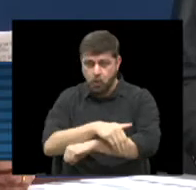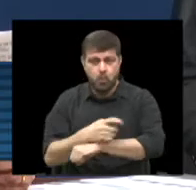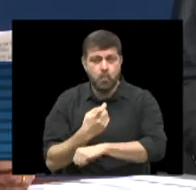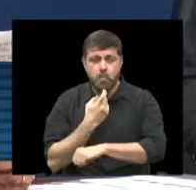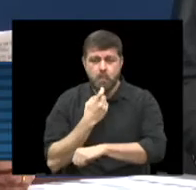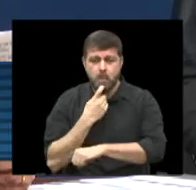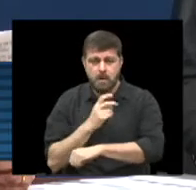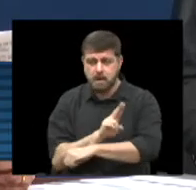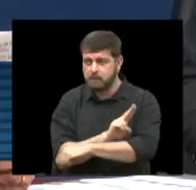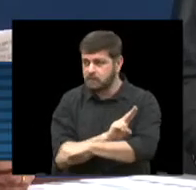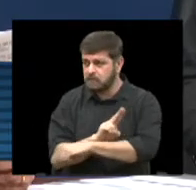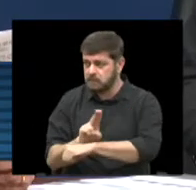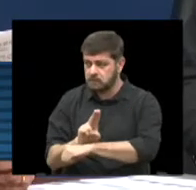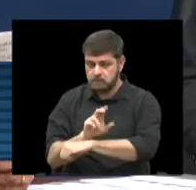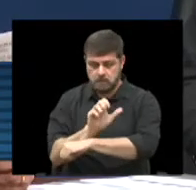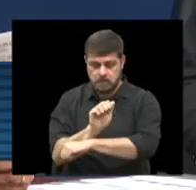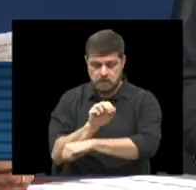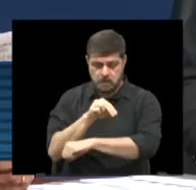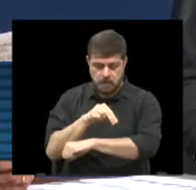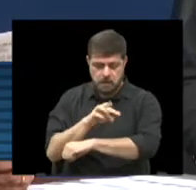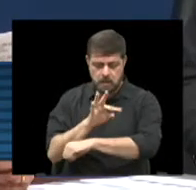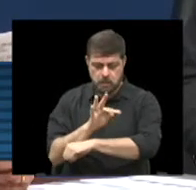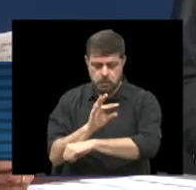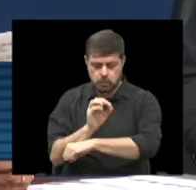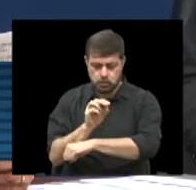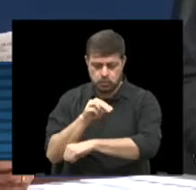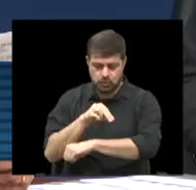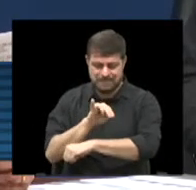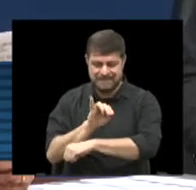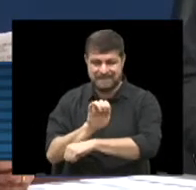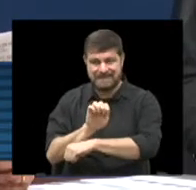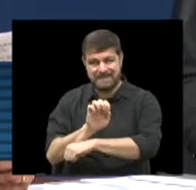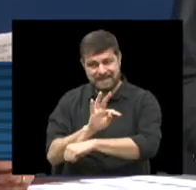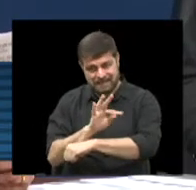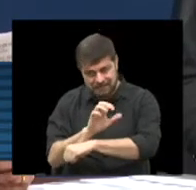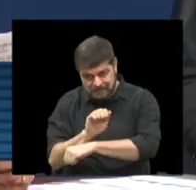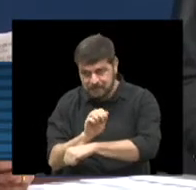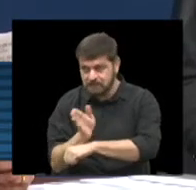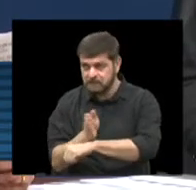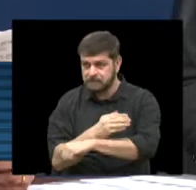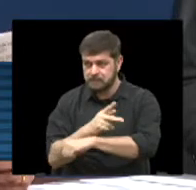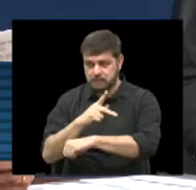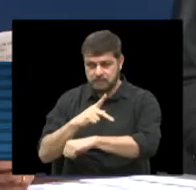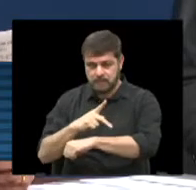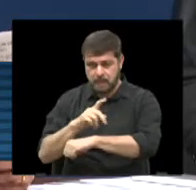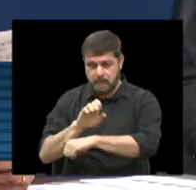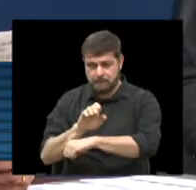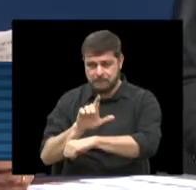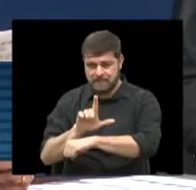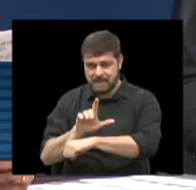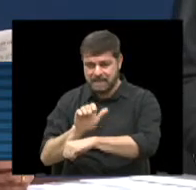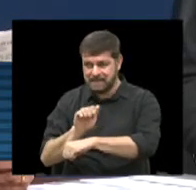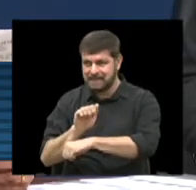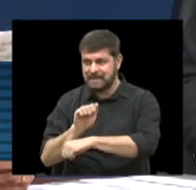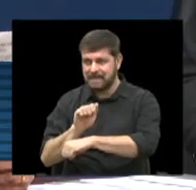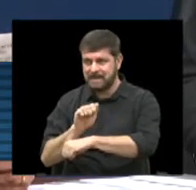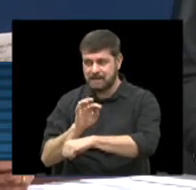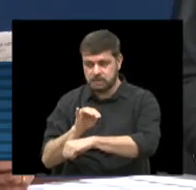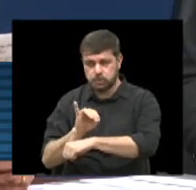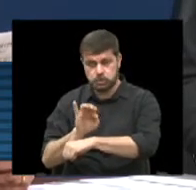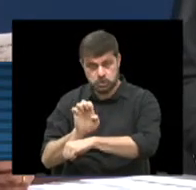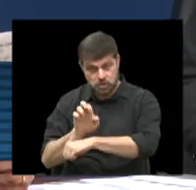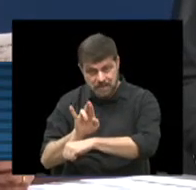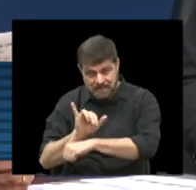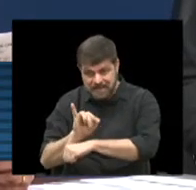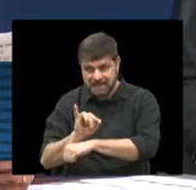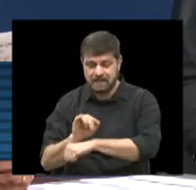vereador Tenente Santini, que denomina a Rua Antonieta Bernardi Palatieri uma via pública no município de Campinas.